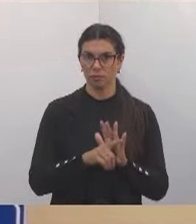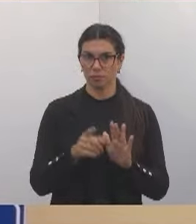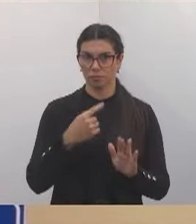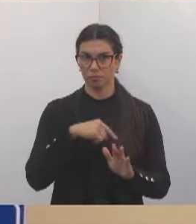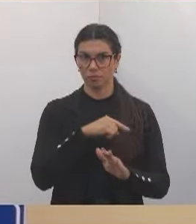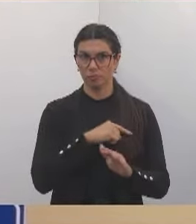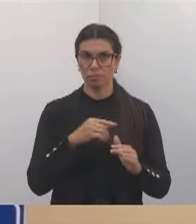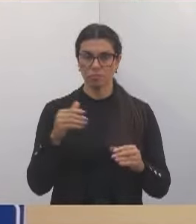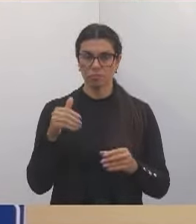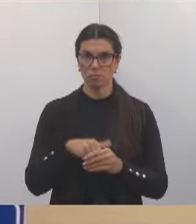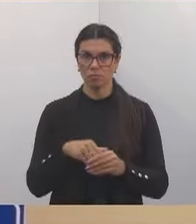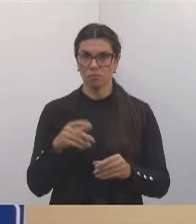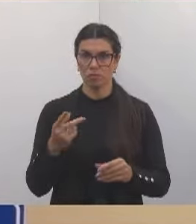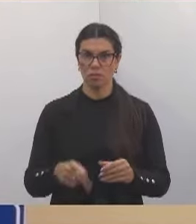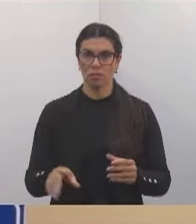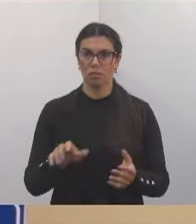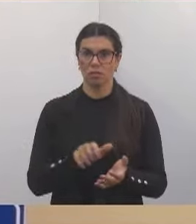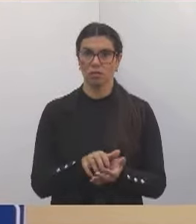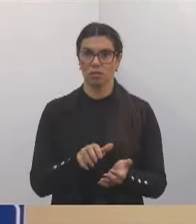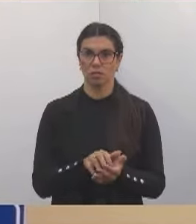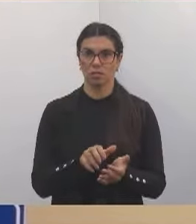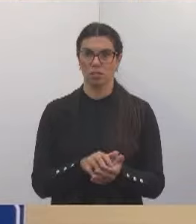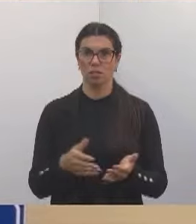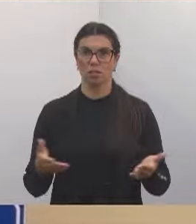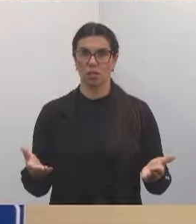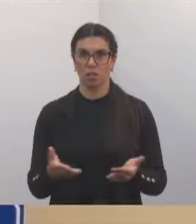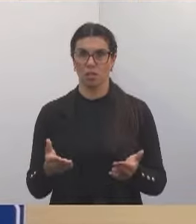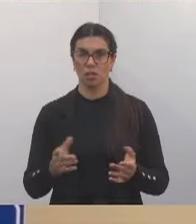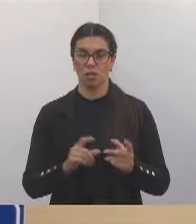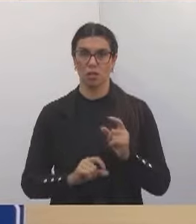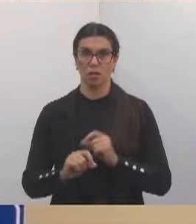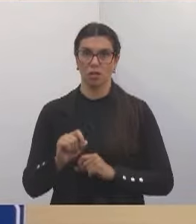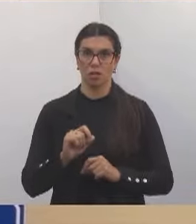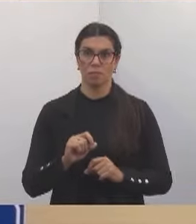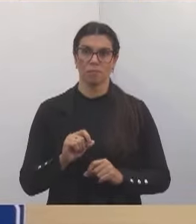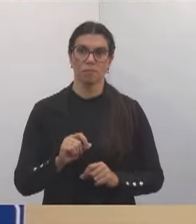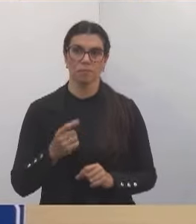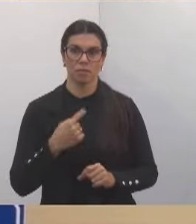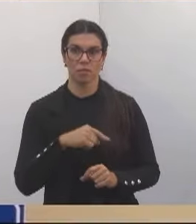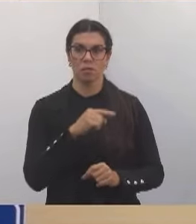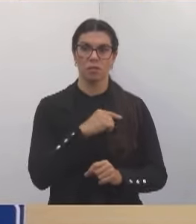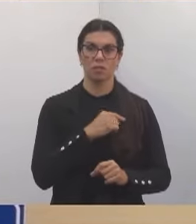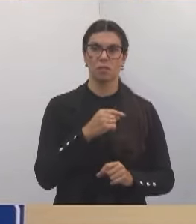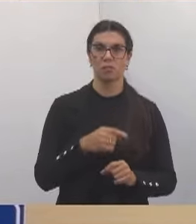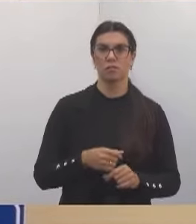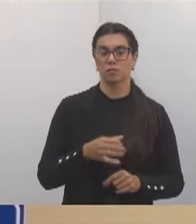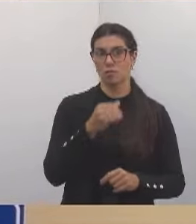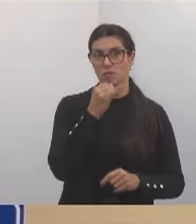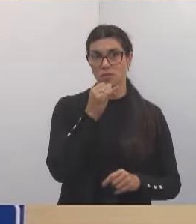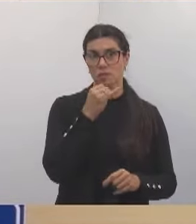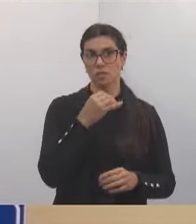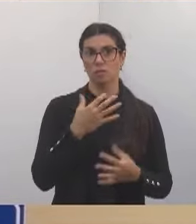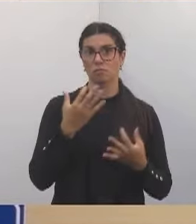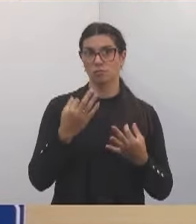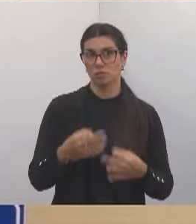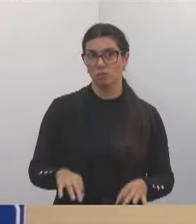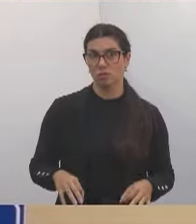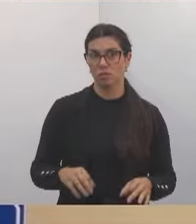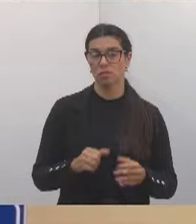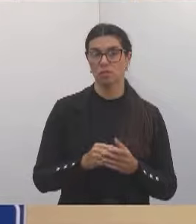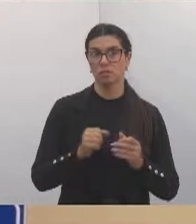ser de minha autoria, ela passou a ser uma lei dessa casa, uma lei da cidade, nós demos um exemplo de honestidade